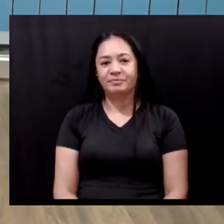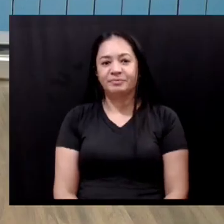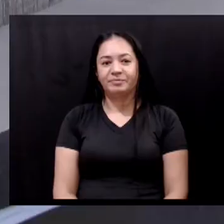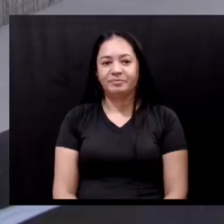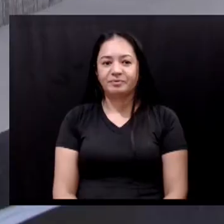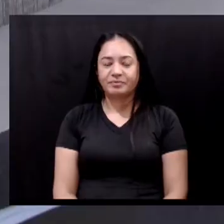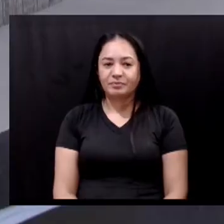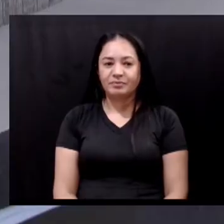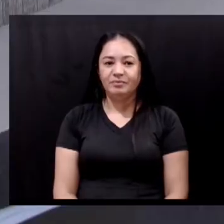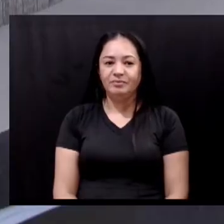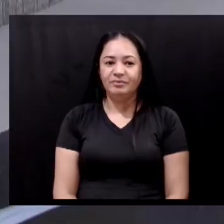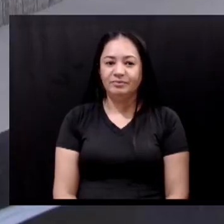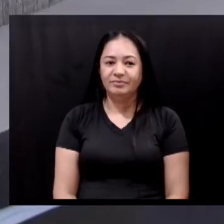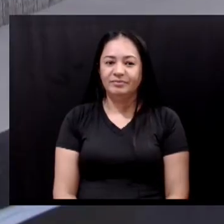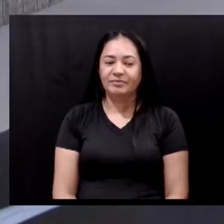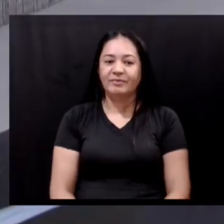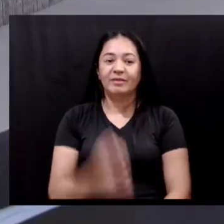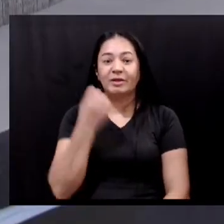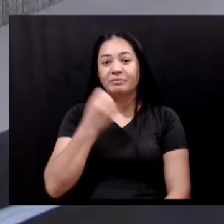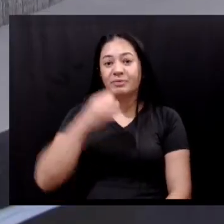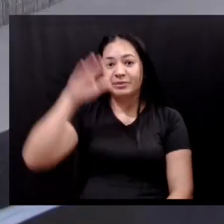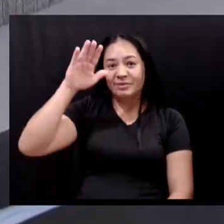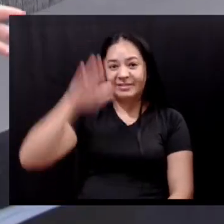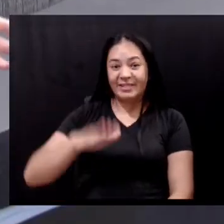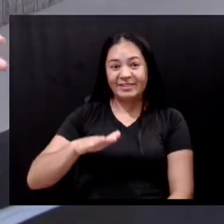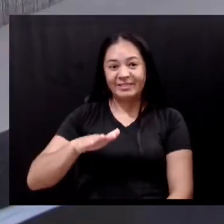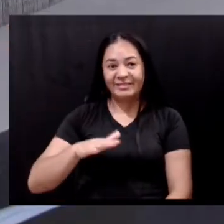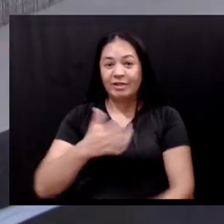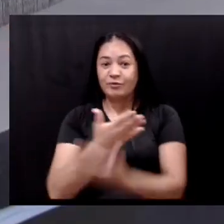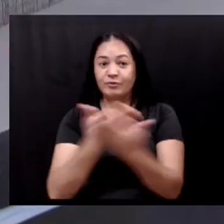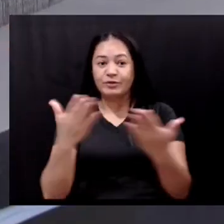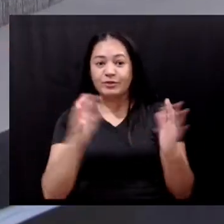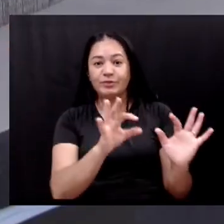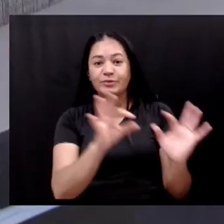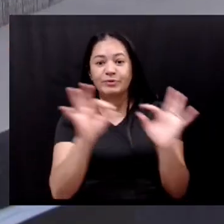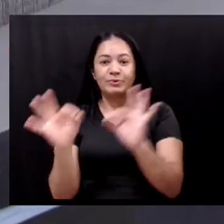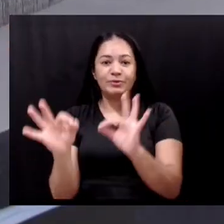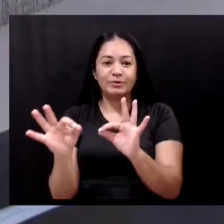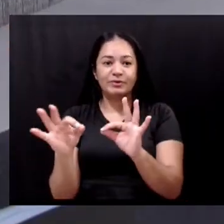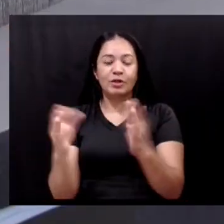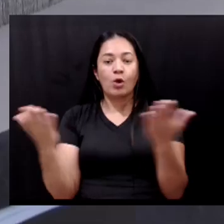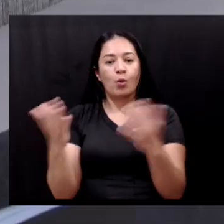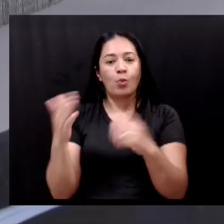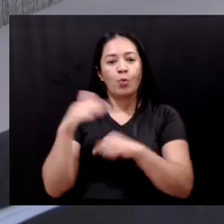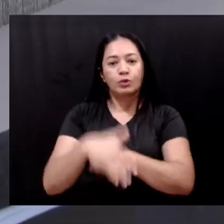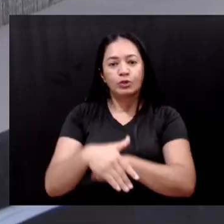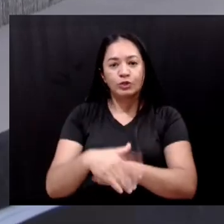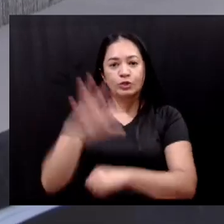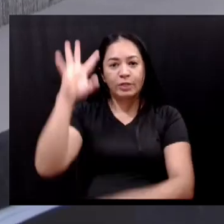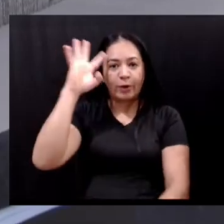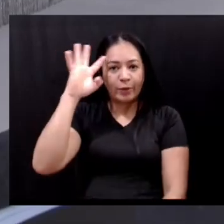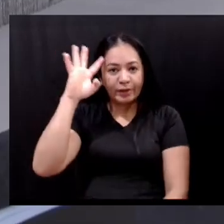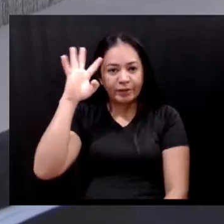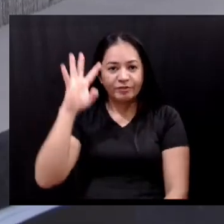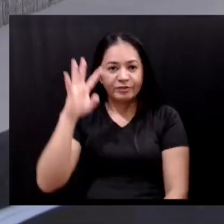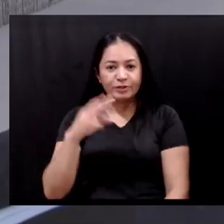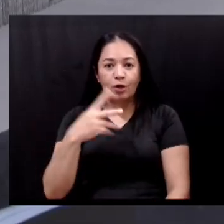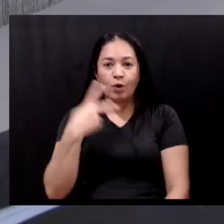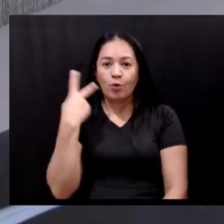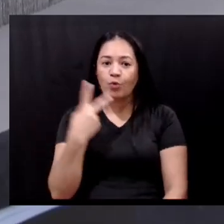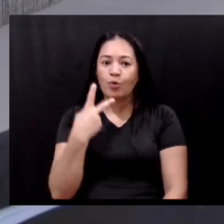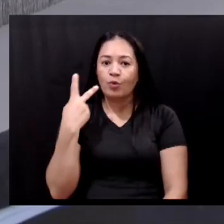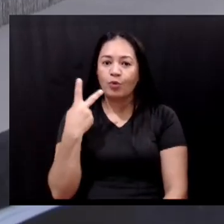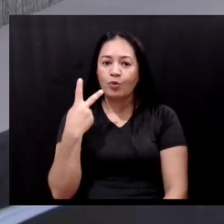Boa tarde, Gabriel. Boa tarde a você que nos assiste. Na noite desta quarta-feira, os vereadores aprovaram